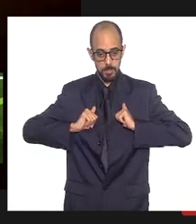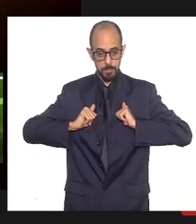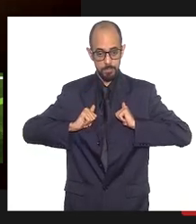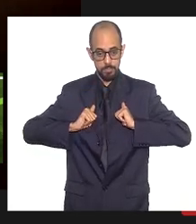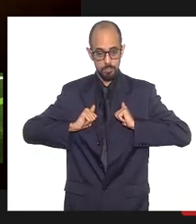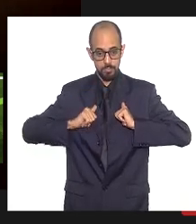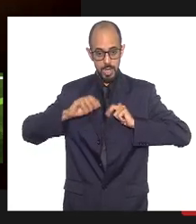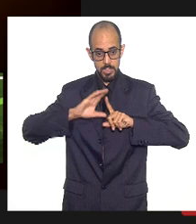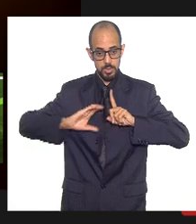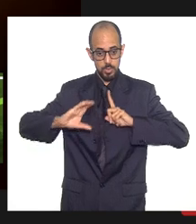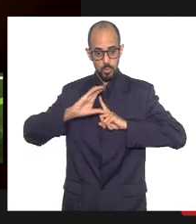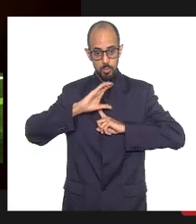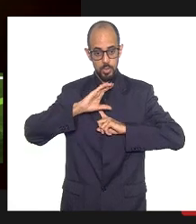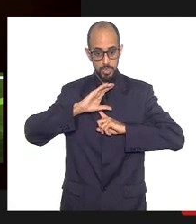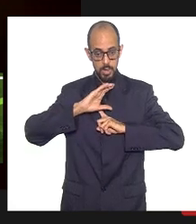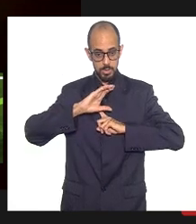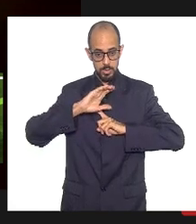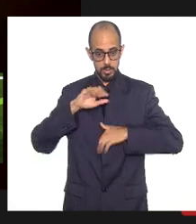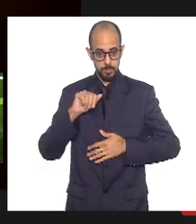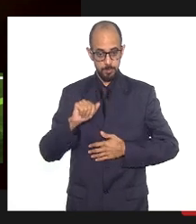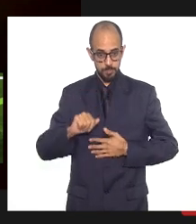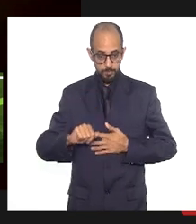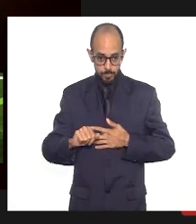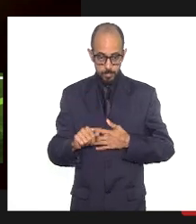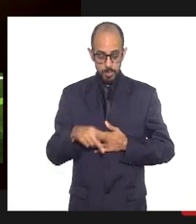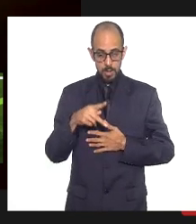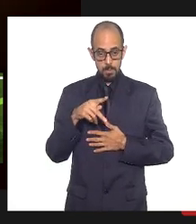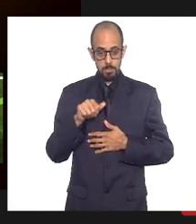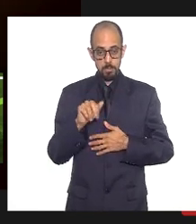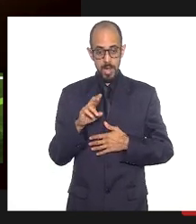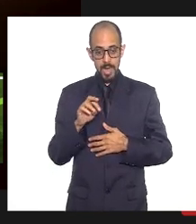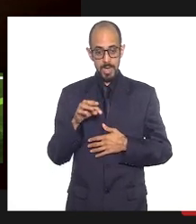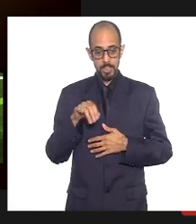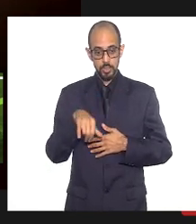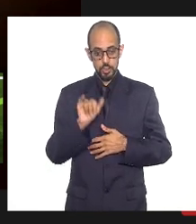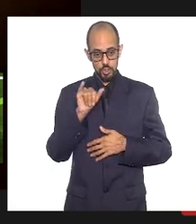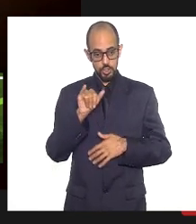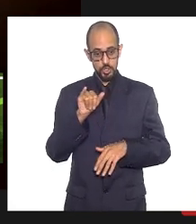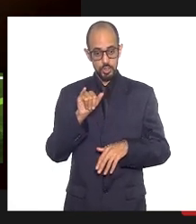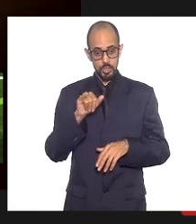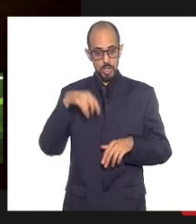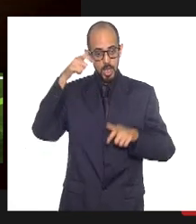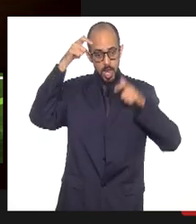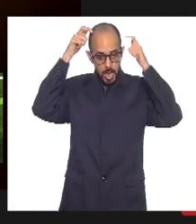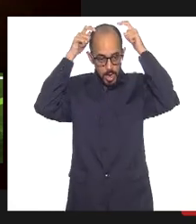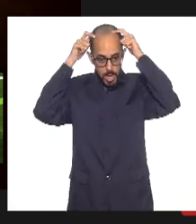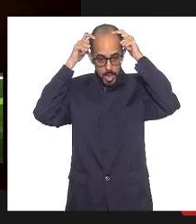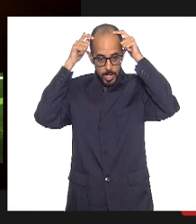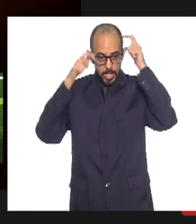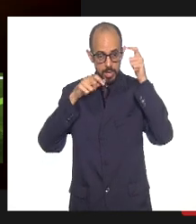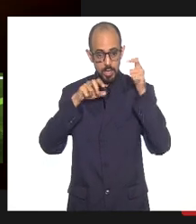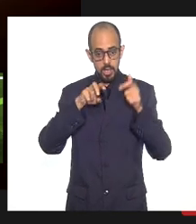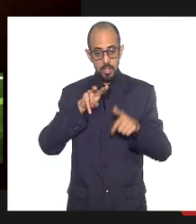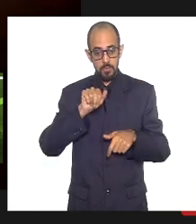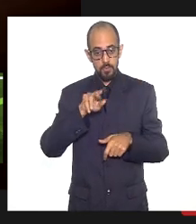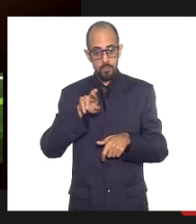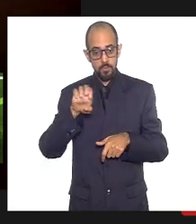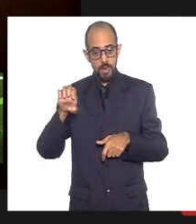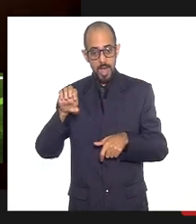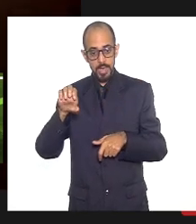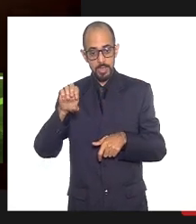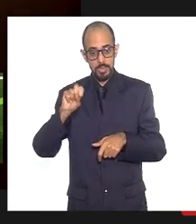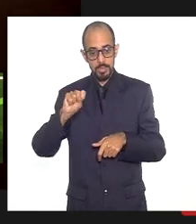essas comunidades. Foi Paraty, Angra dos Reis, Varressai, várias outras com